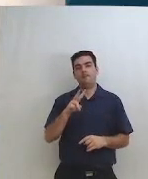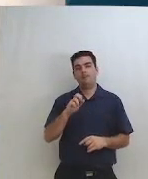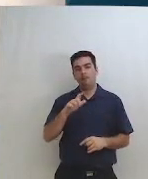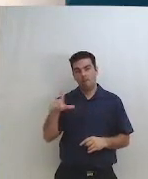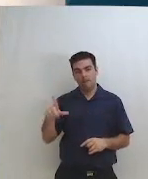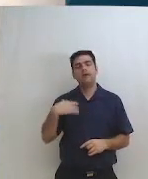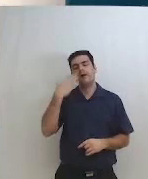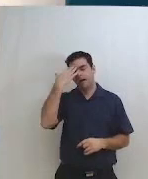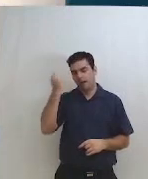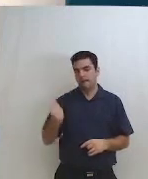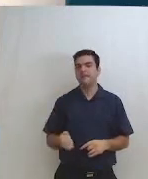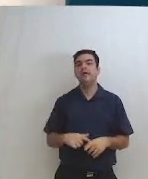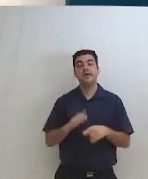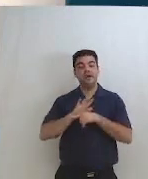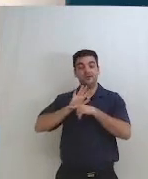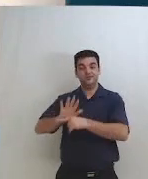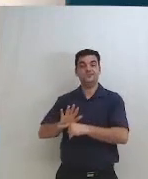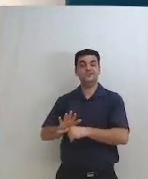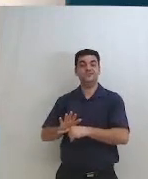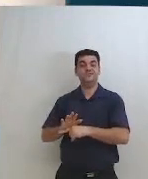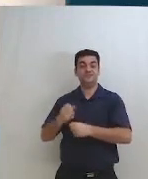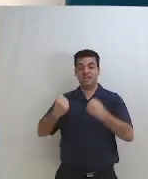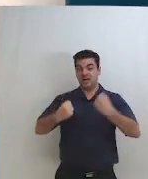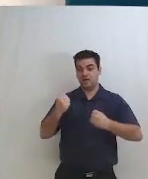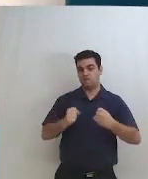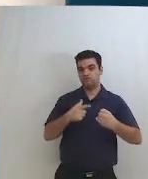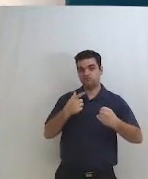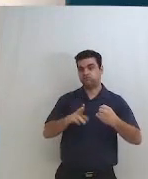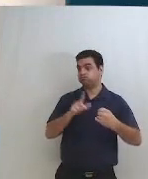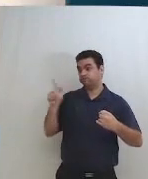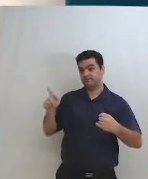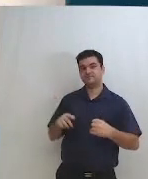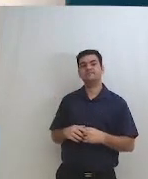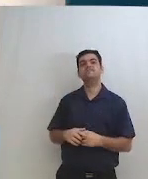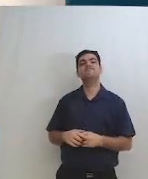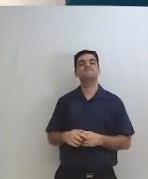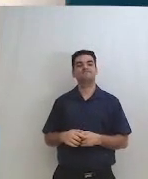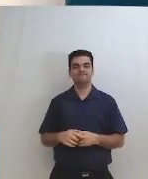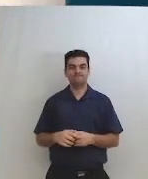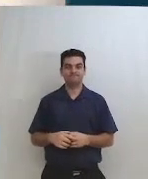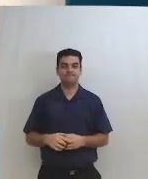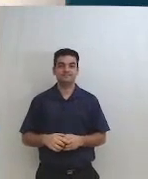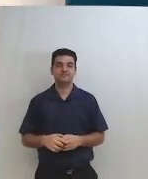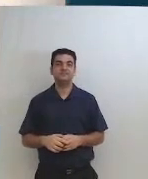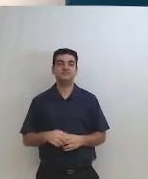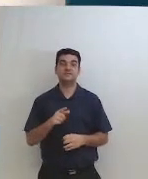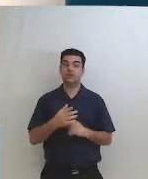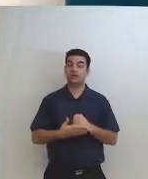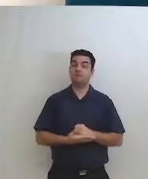ao júri soberanamente concluir se houve com a autoria, situação em que o réu